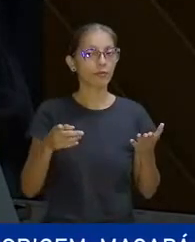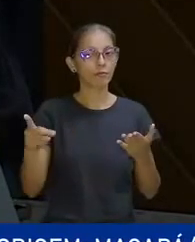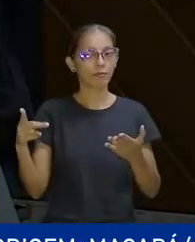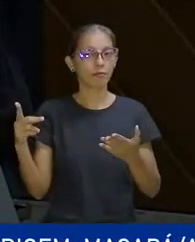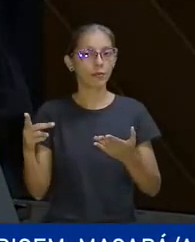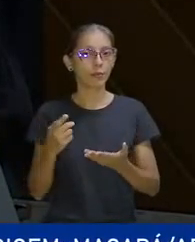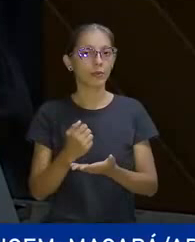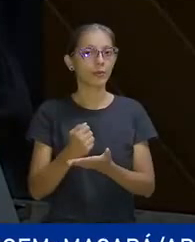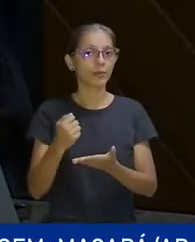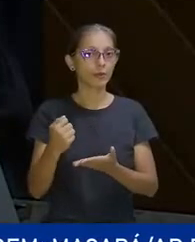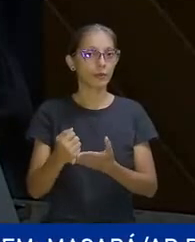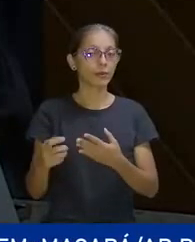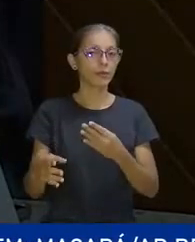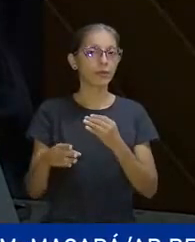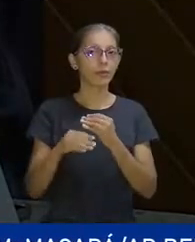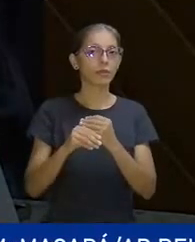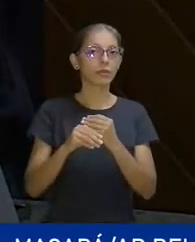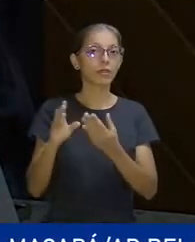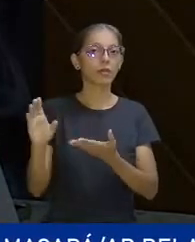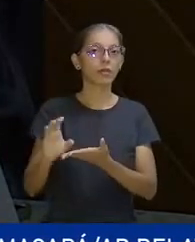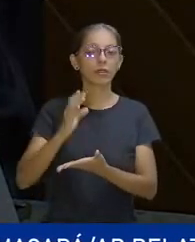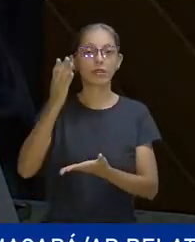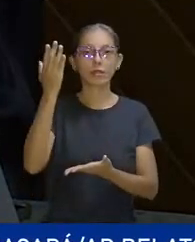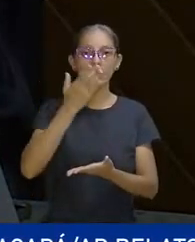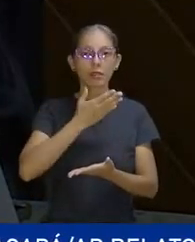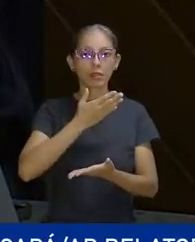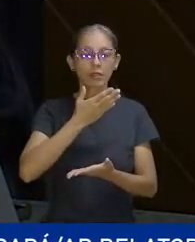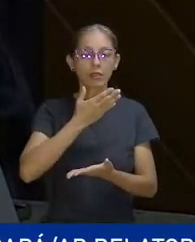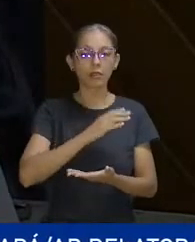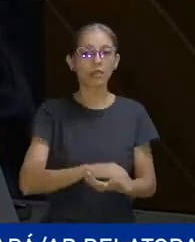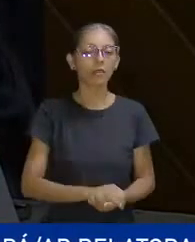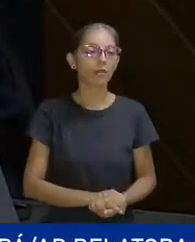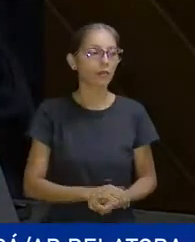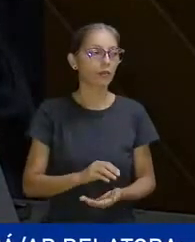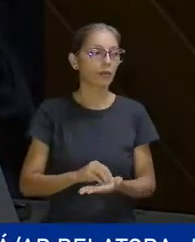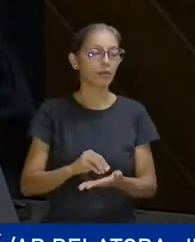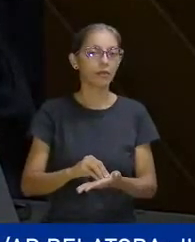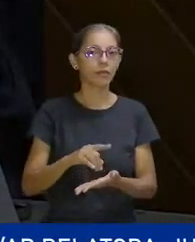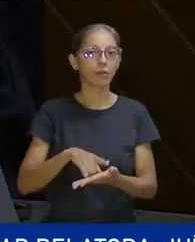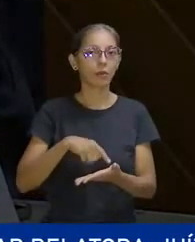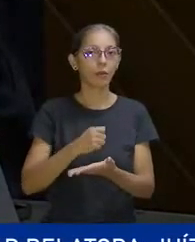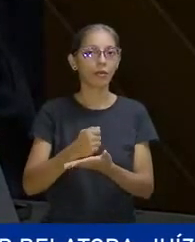deixou transcorrer in naubis o prazo para manifestação, conforme certidão constante do ID